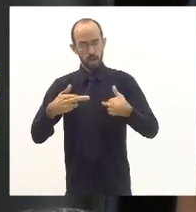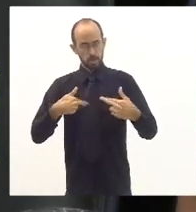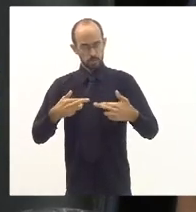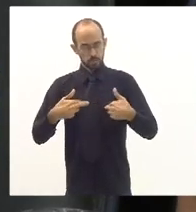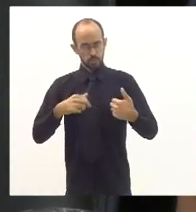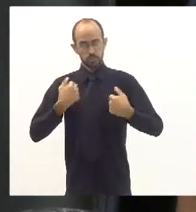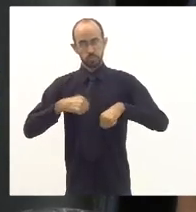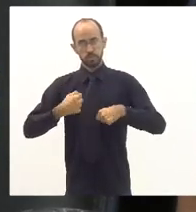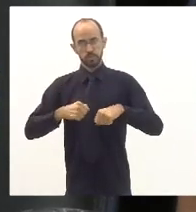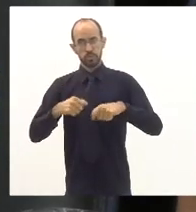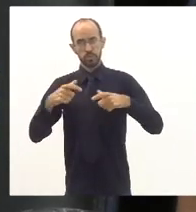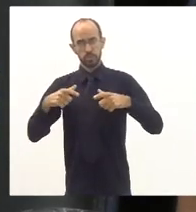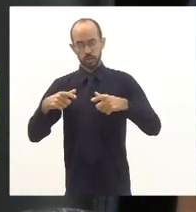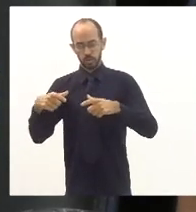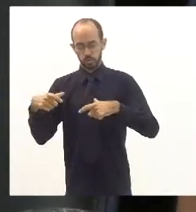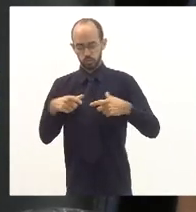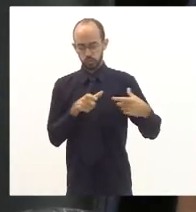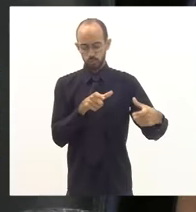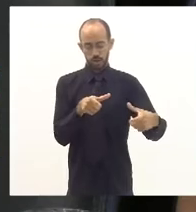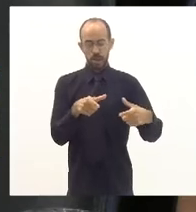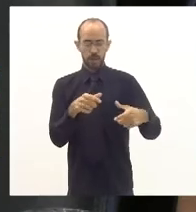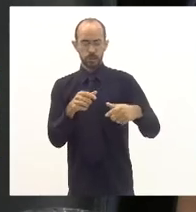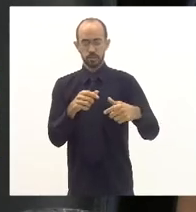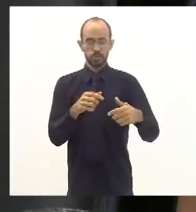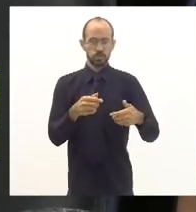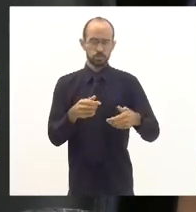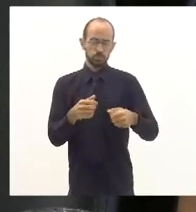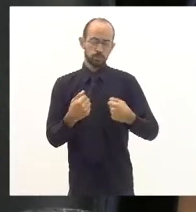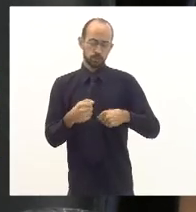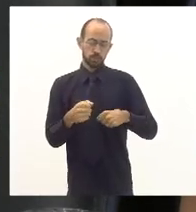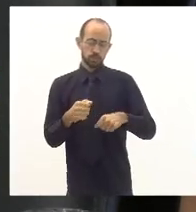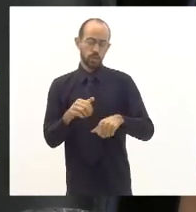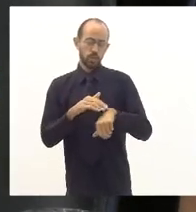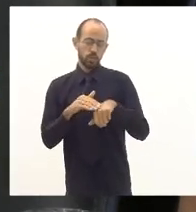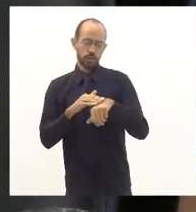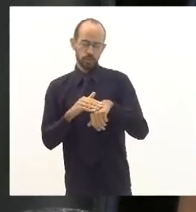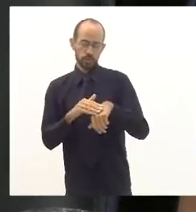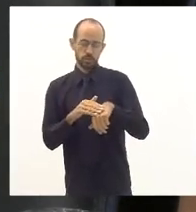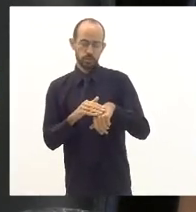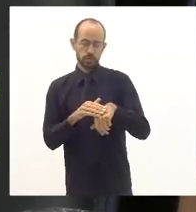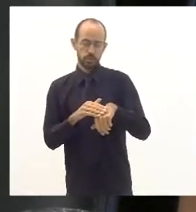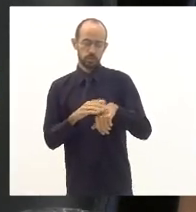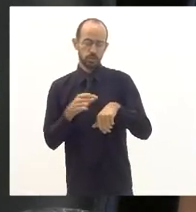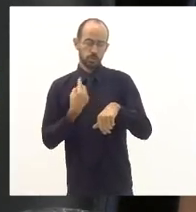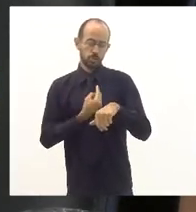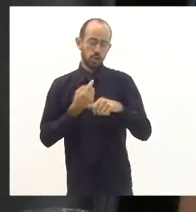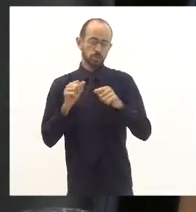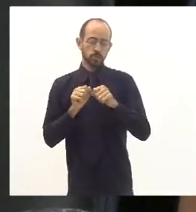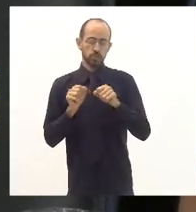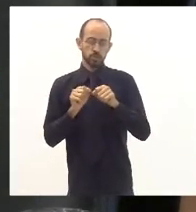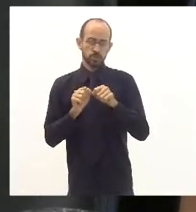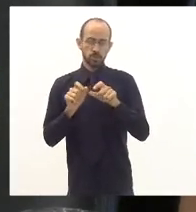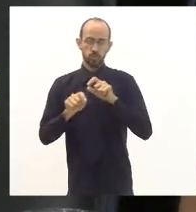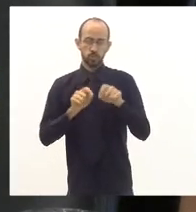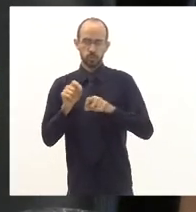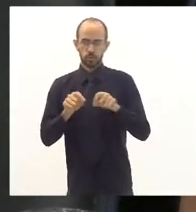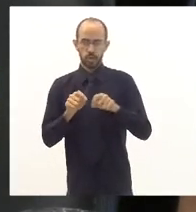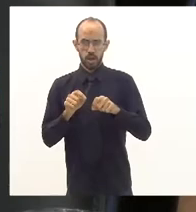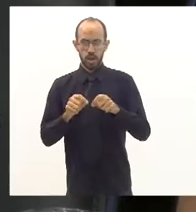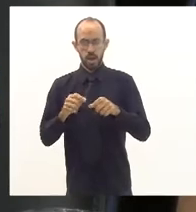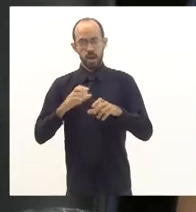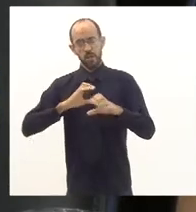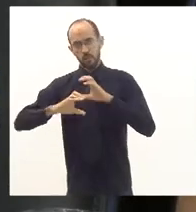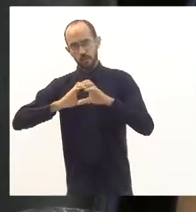de espaços institucionais. Na saúde não é diferente, e a gente tem feito dever de casa de levar essa